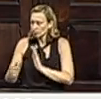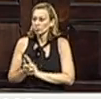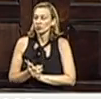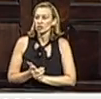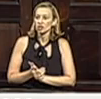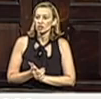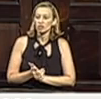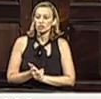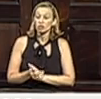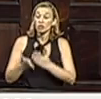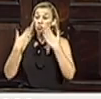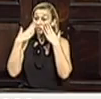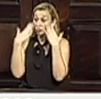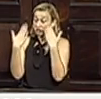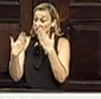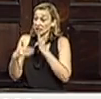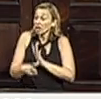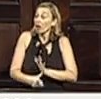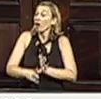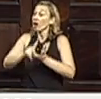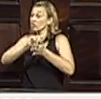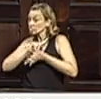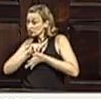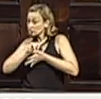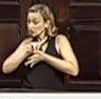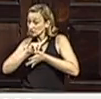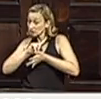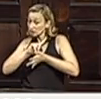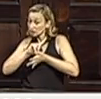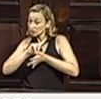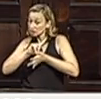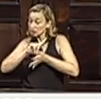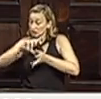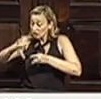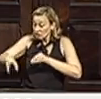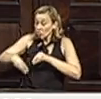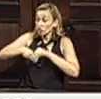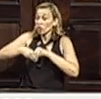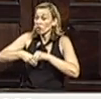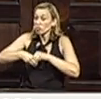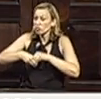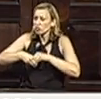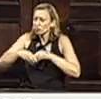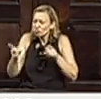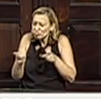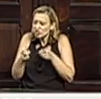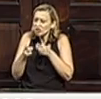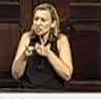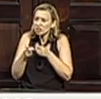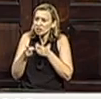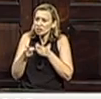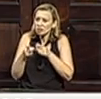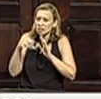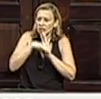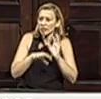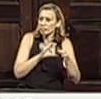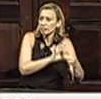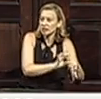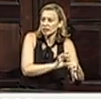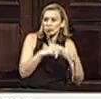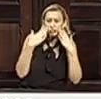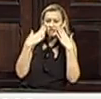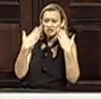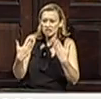O destaque aprovado anteriormente engloba uma parte pequena da emenda destacada